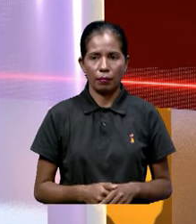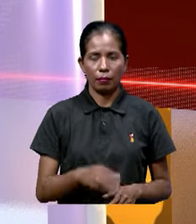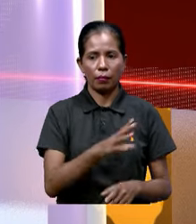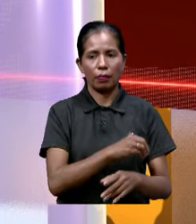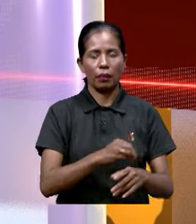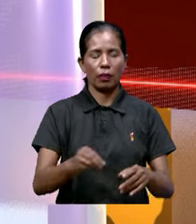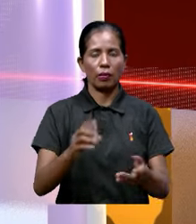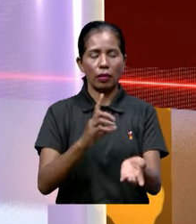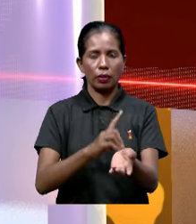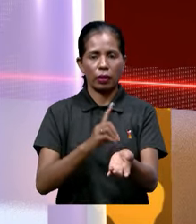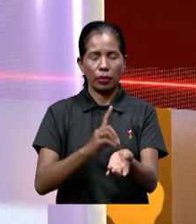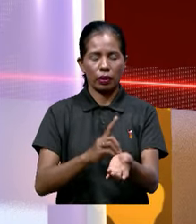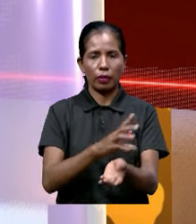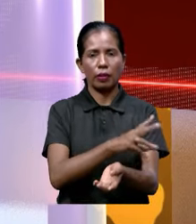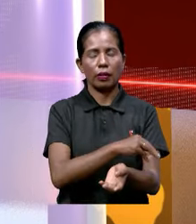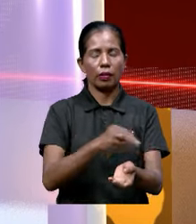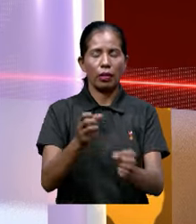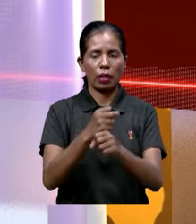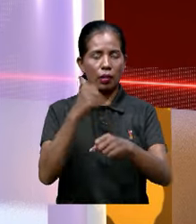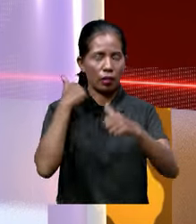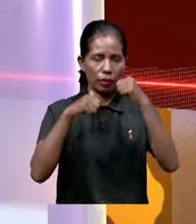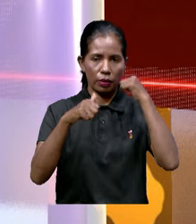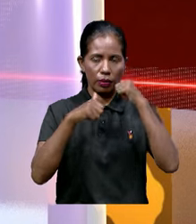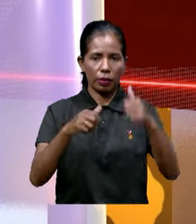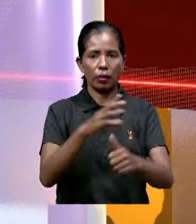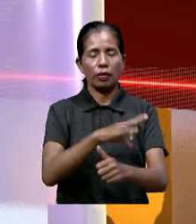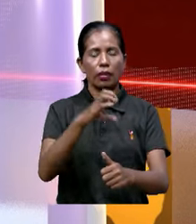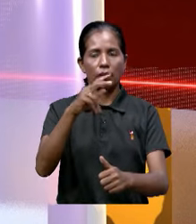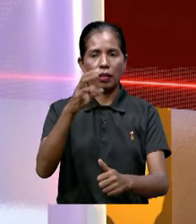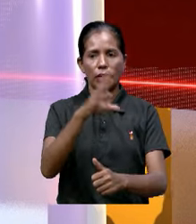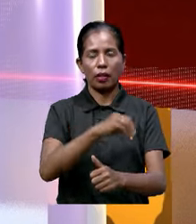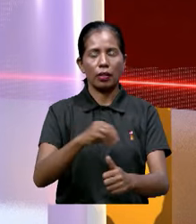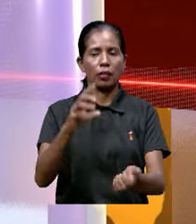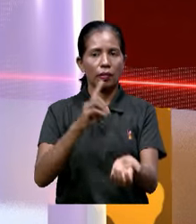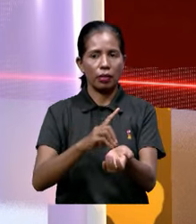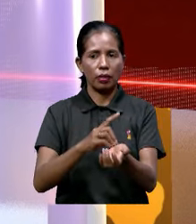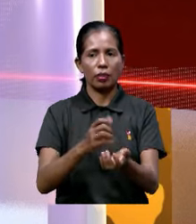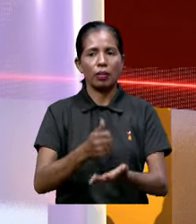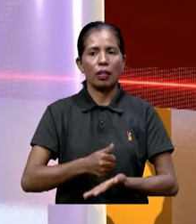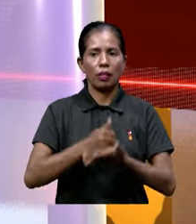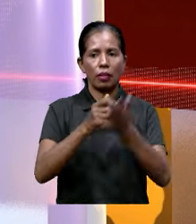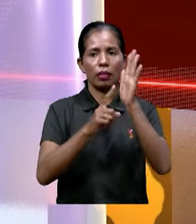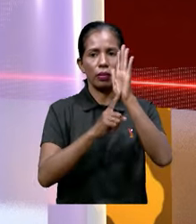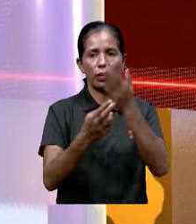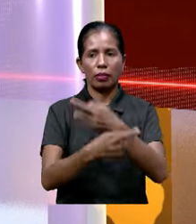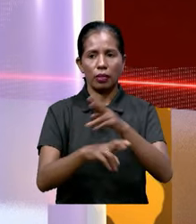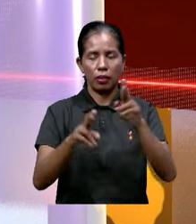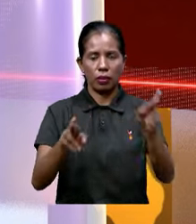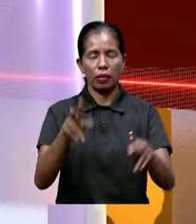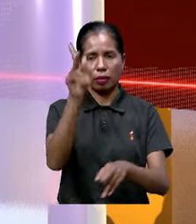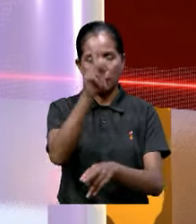Departamento de Medicina Interna realiza actividades según extensión científica Medicina Interna. Hoy presenta resultado de